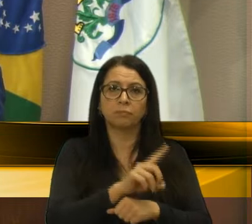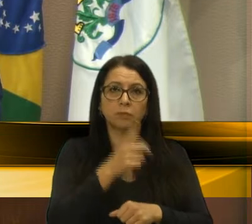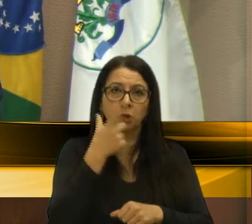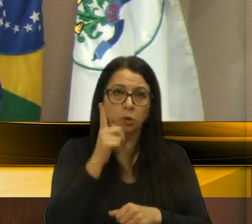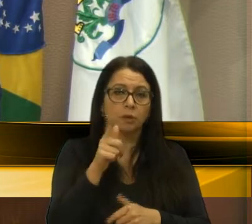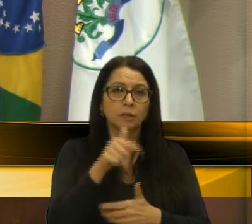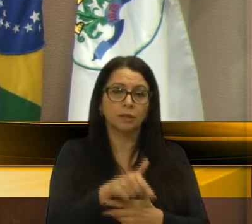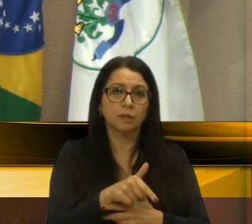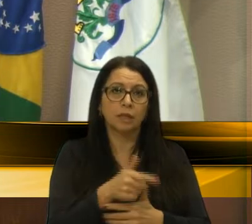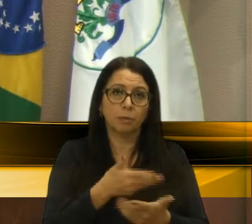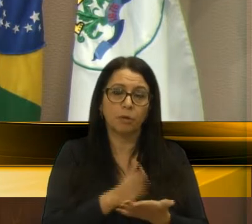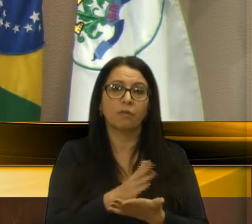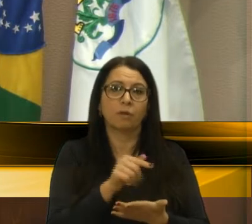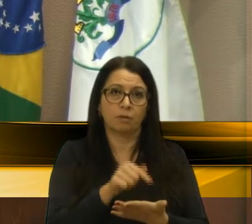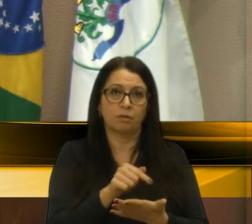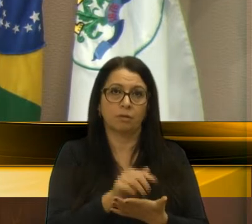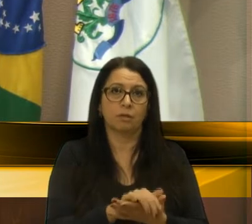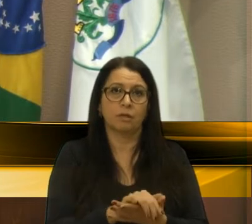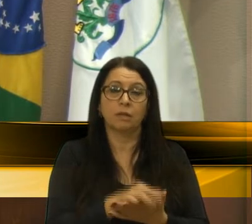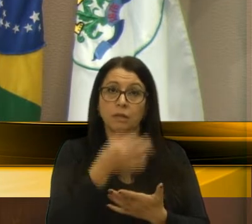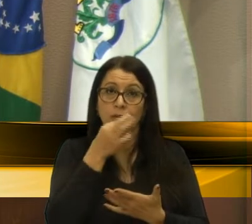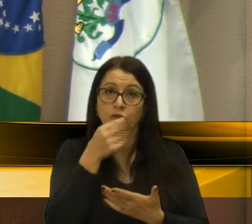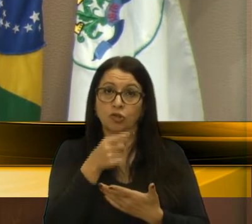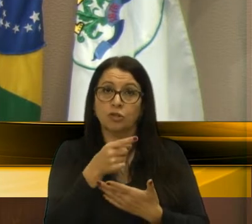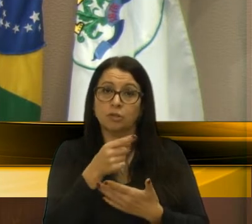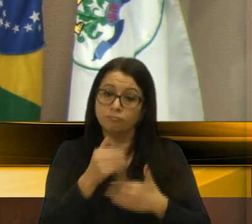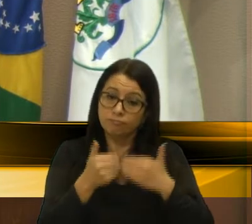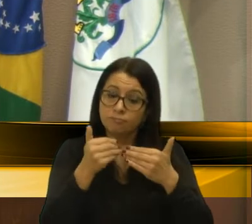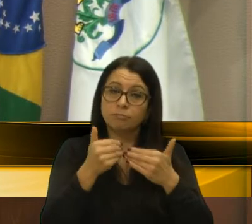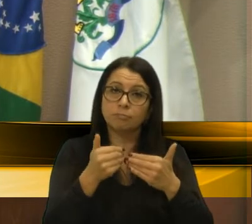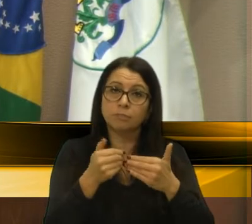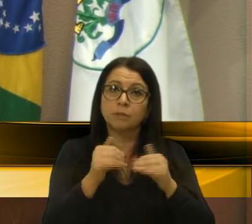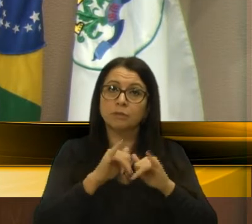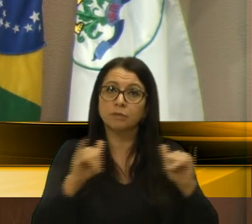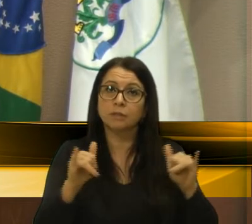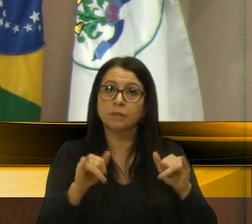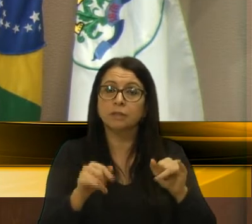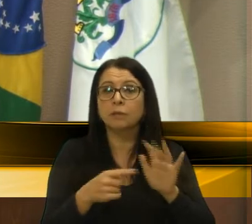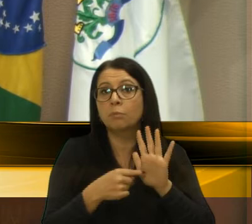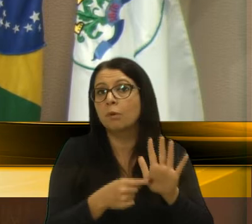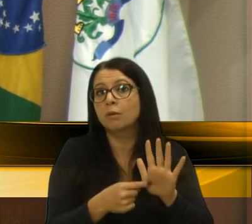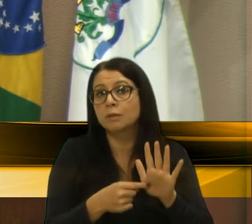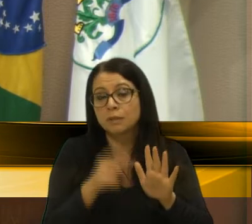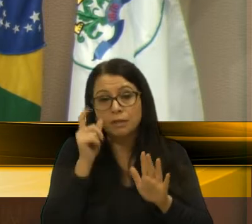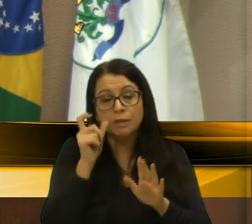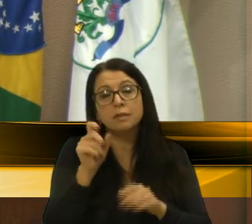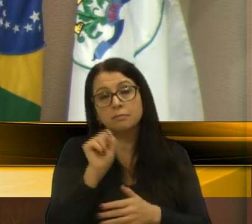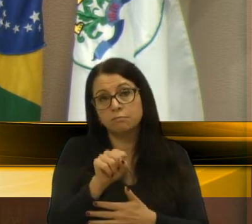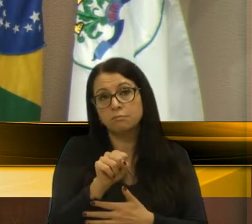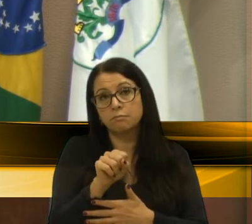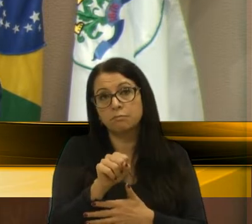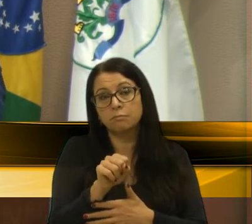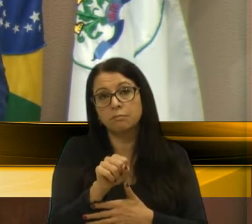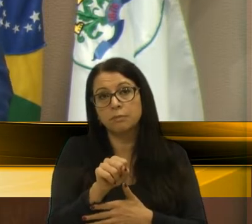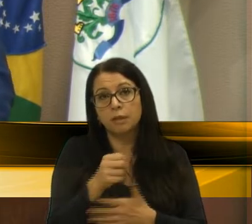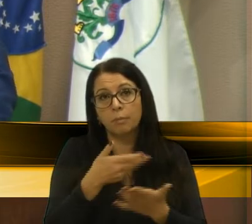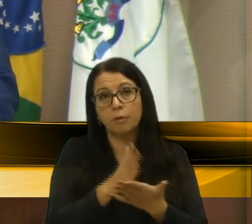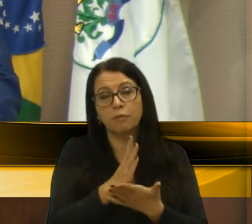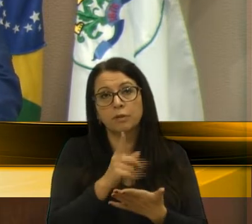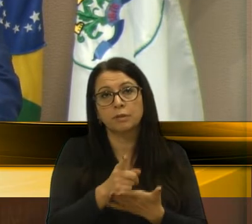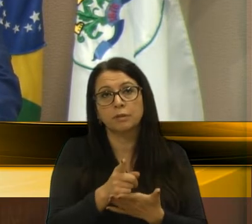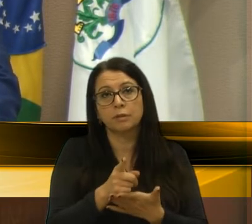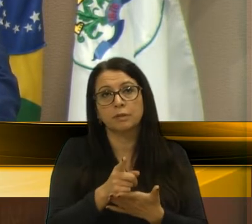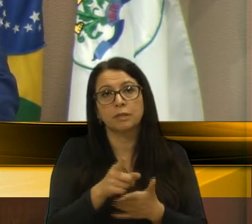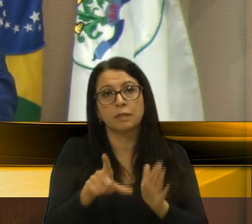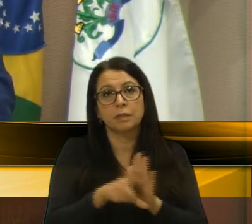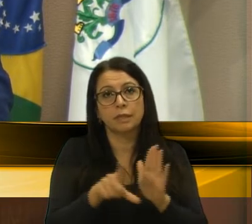consegue aprovar ele. E Caxias do Sul dá ao menos um recado, né, dá um sinal de que tem interesse, sim, aprovando